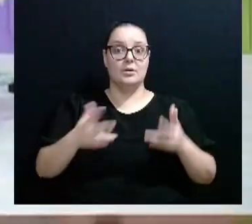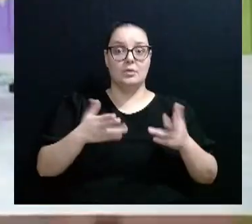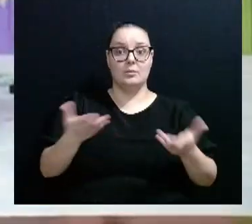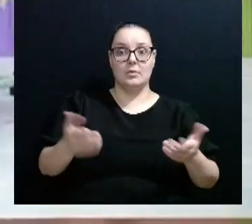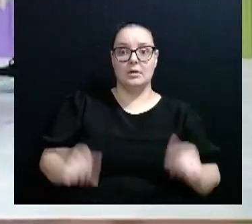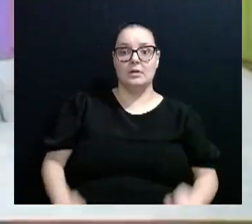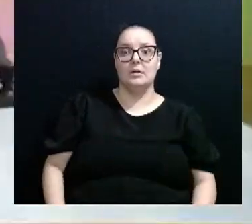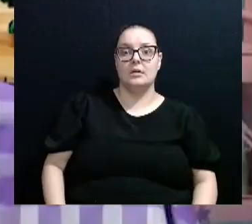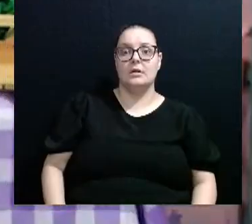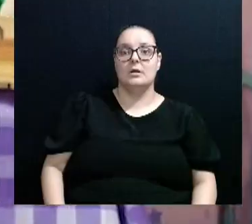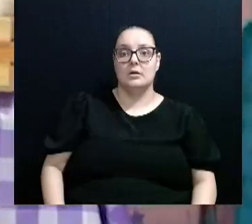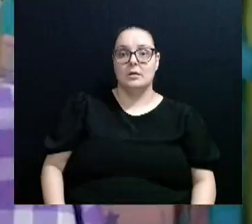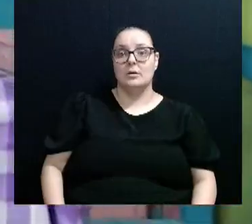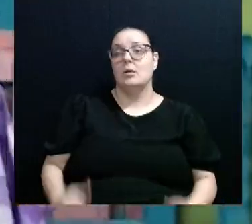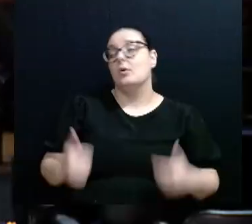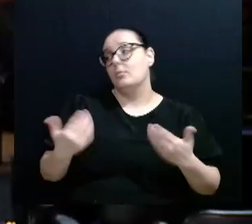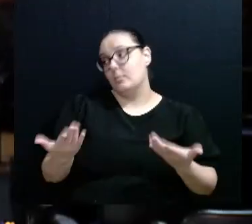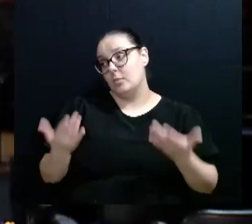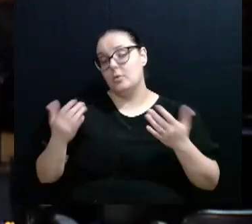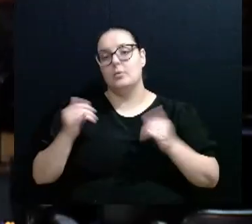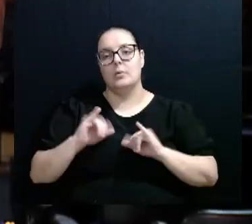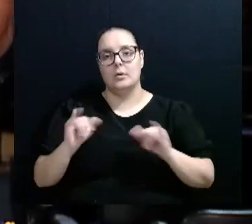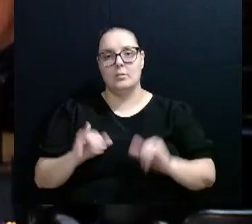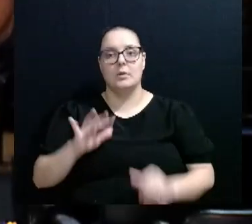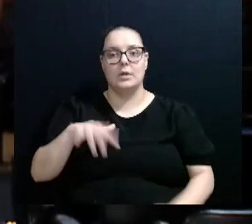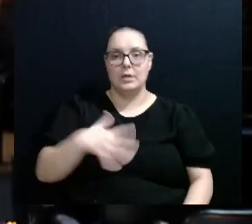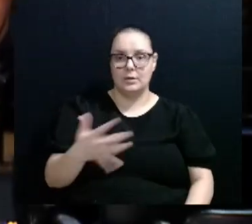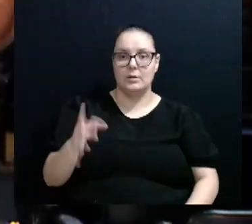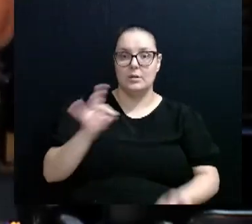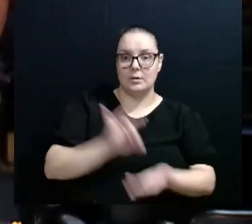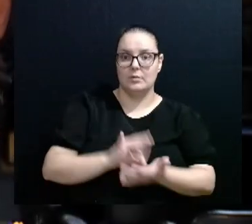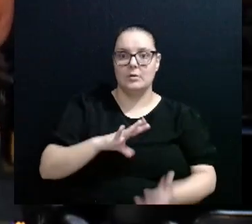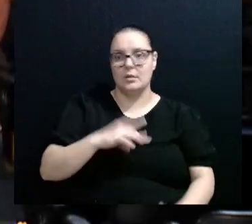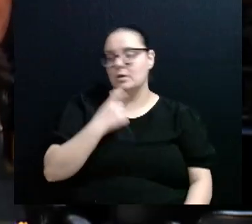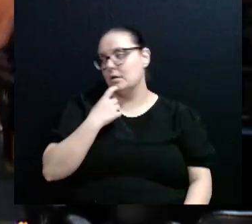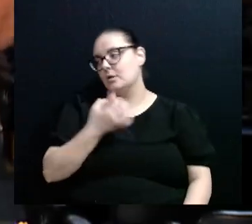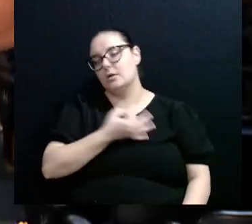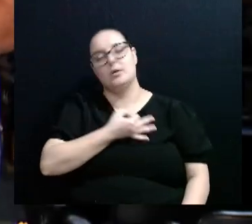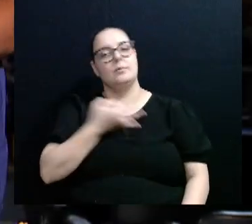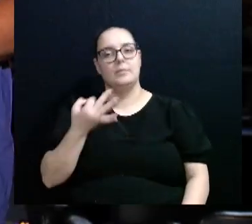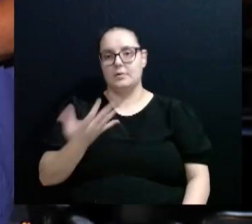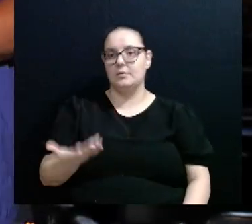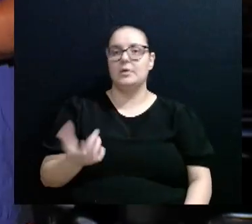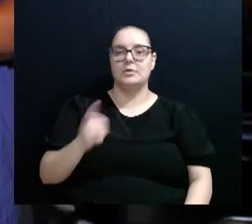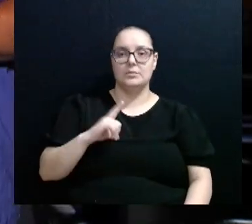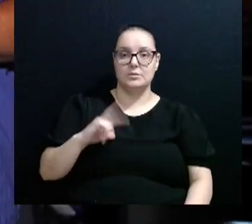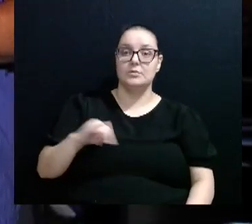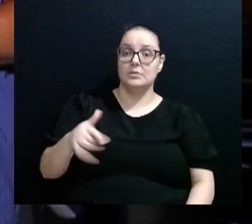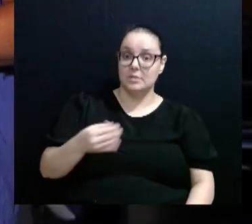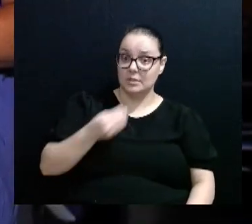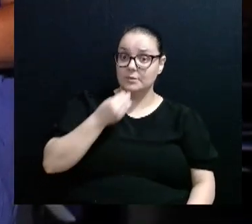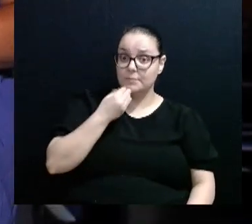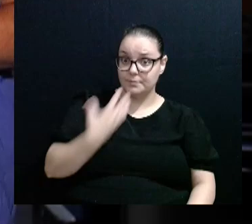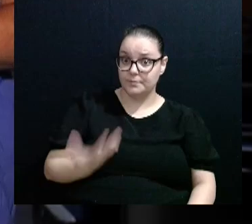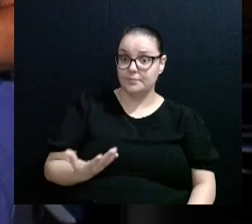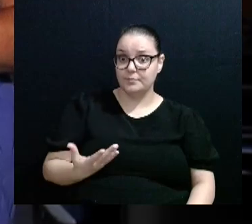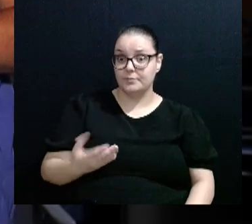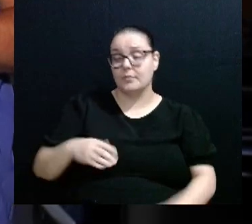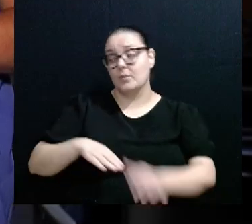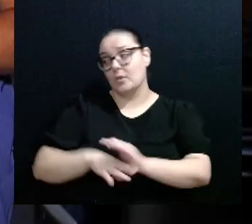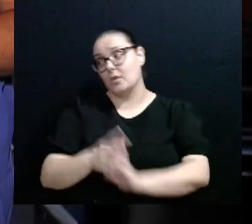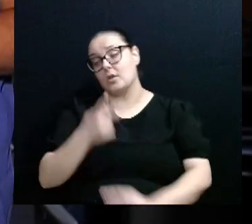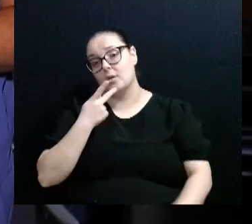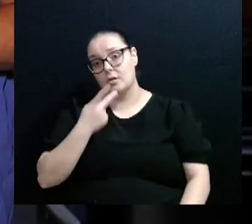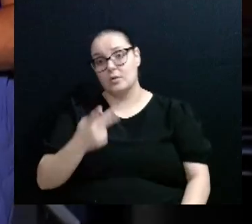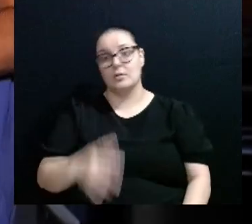A campanha já é um calendário, né, de Campinas, é ótimo que a gente tenha essa oportunidade, e eu costumo dizer que é